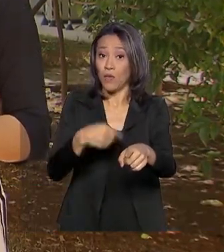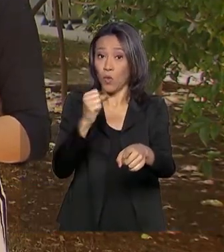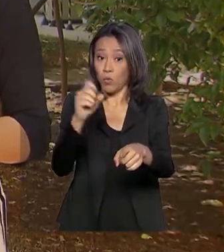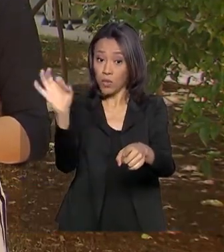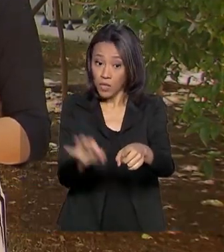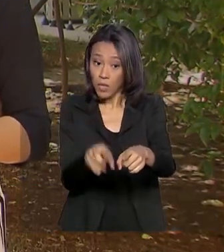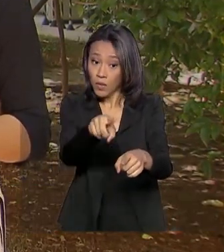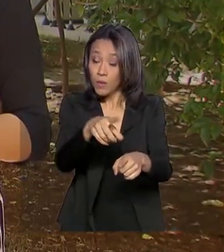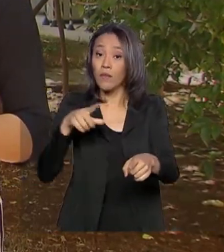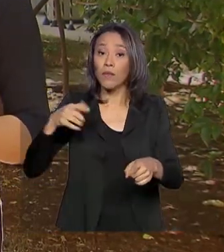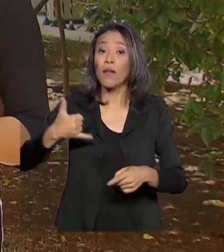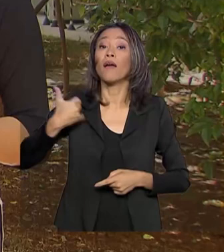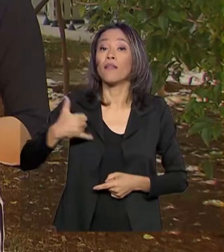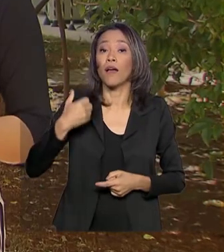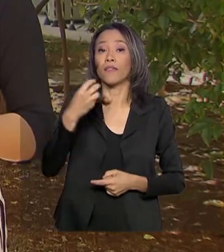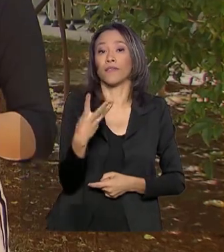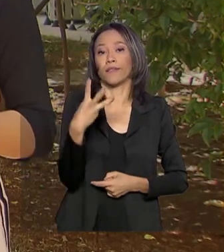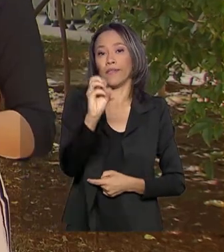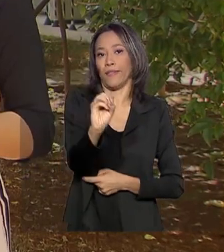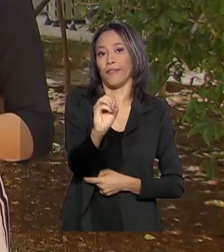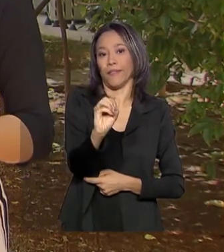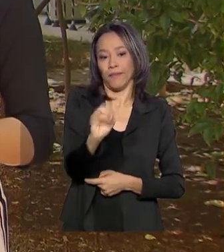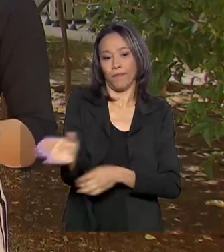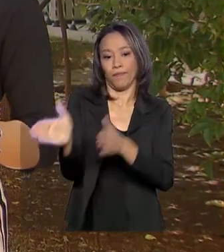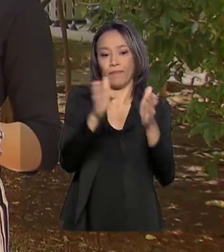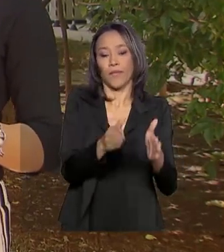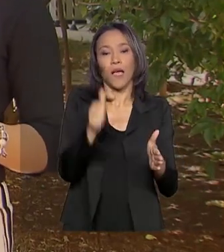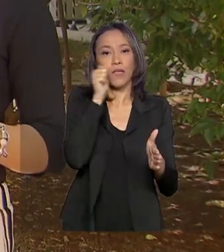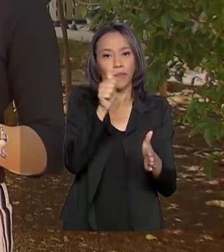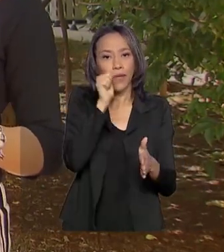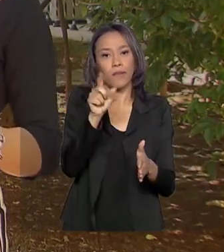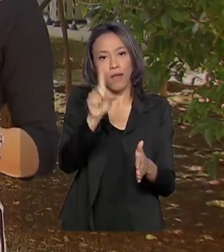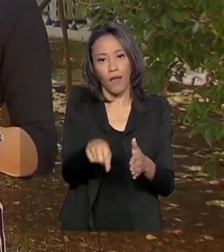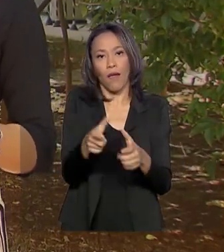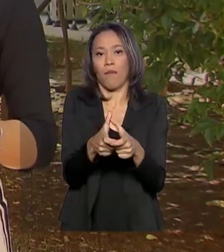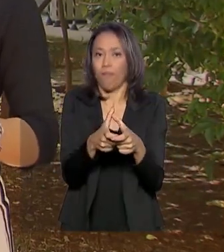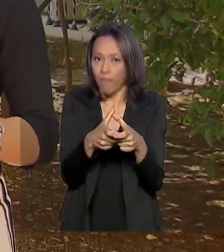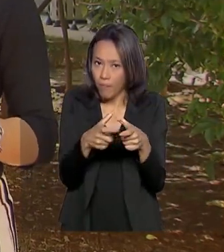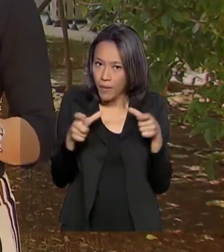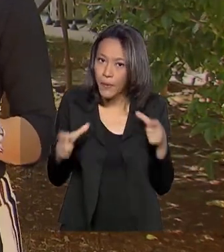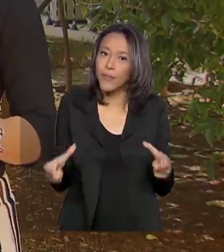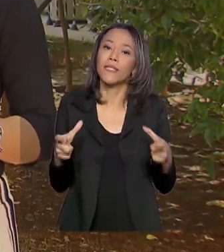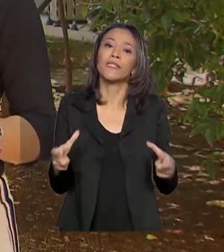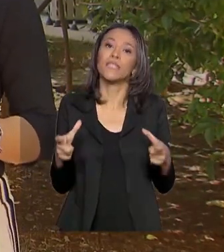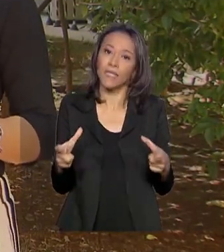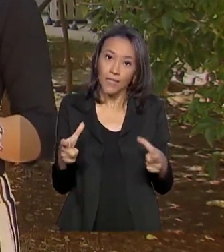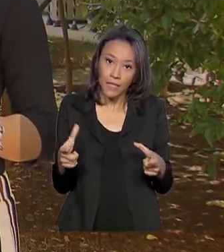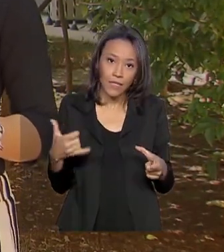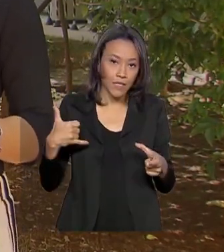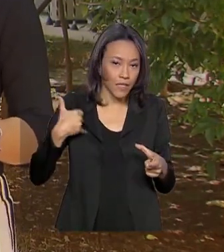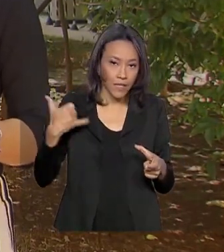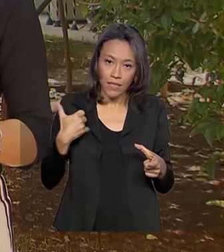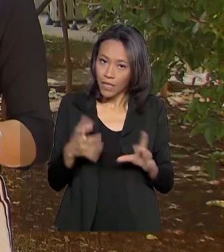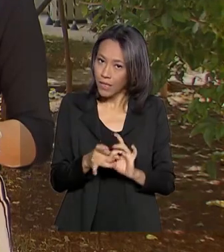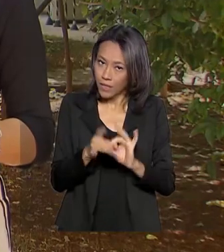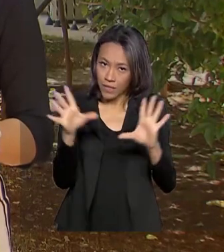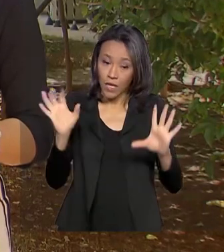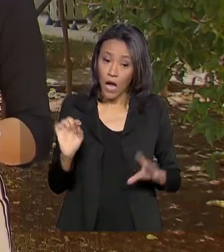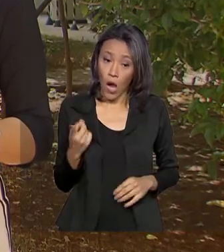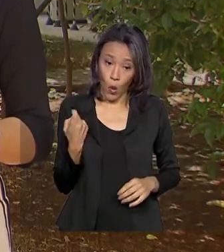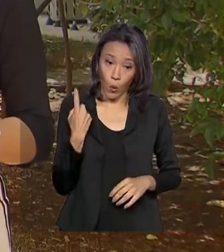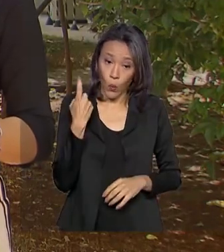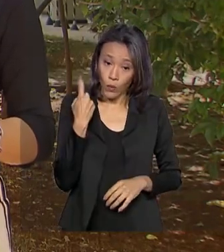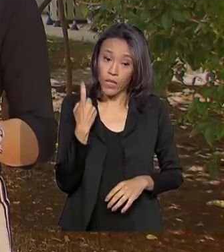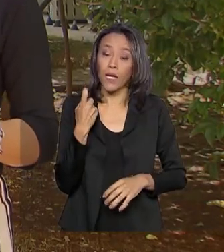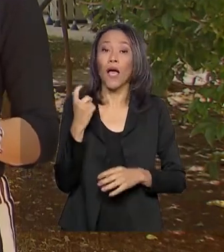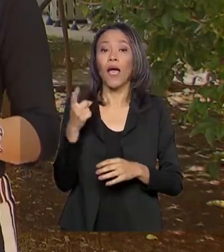até 30 anos de idade. As mulheres são maioria em praticamente todas as faixas etárias. A única exceção é